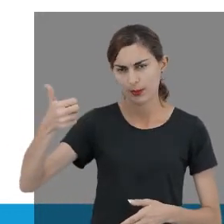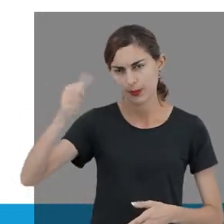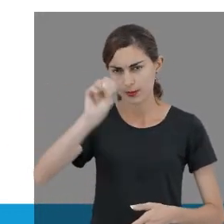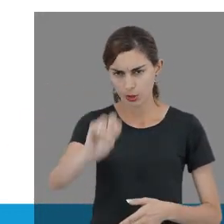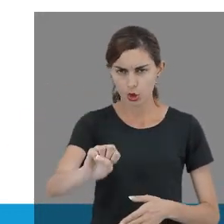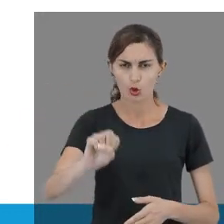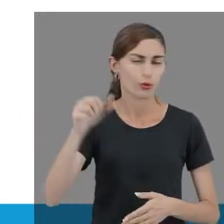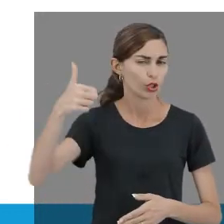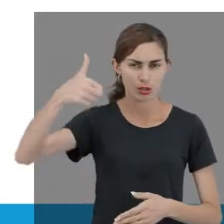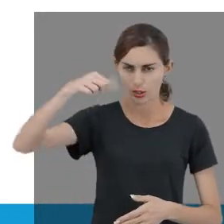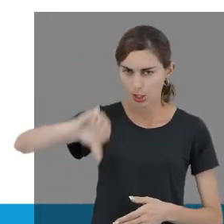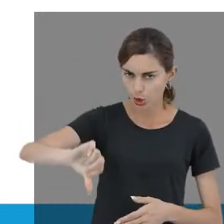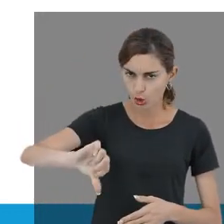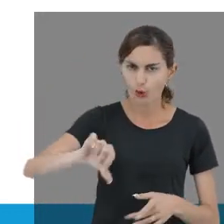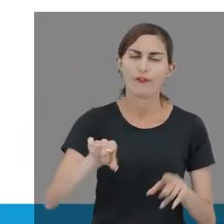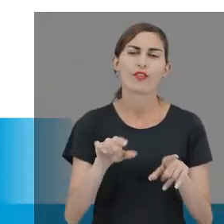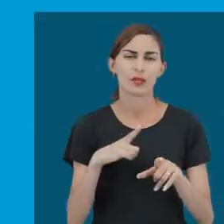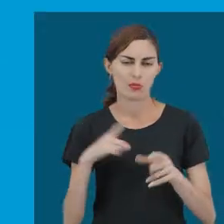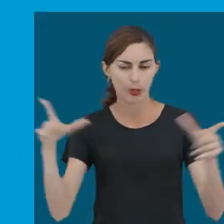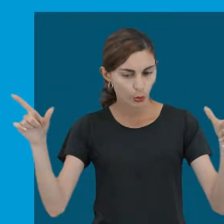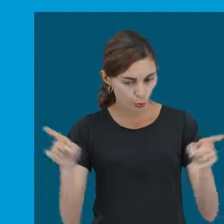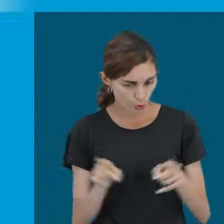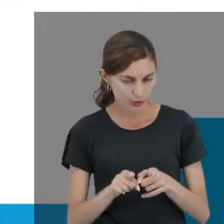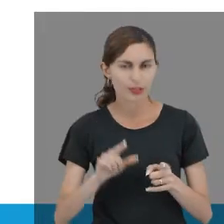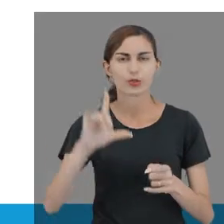Zika reduziu muito.